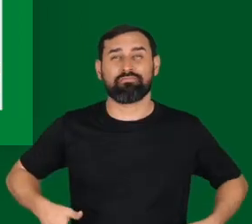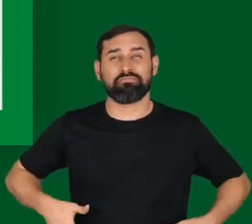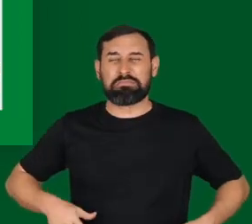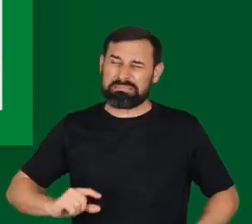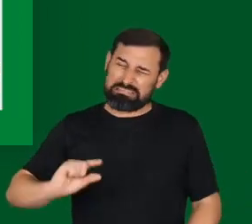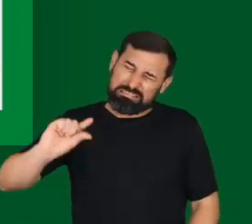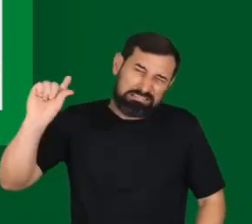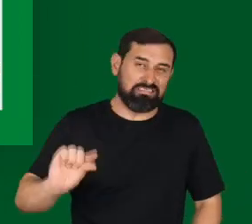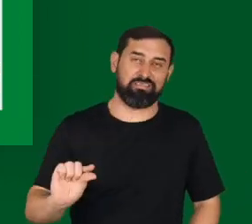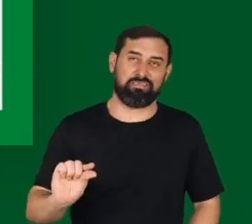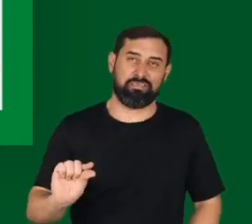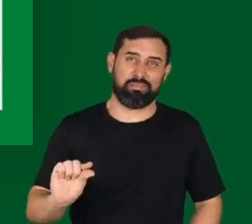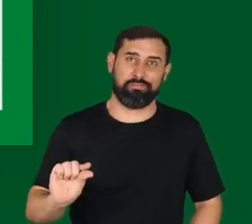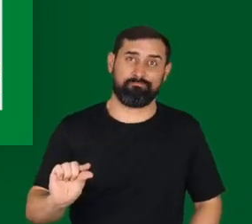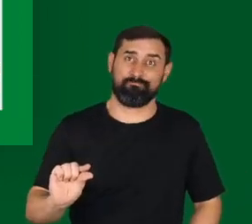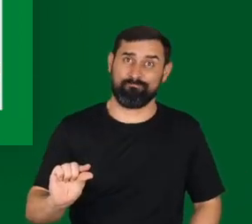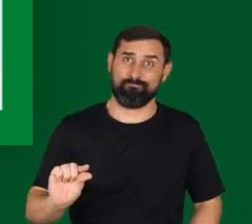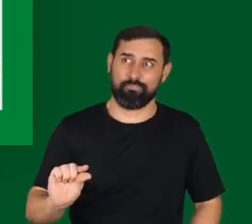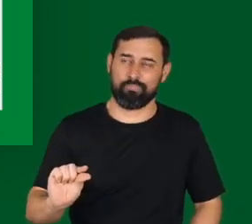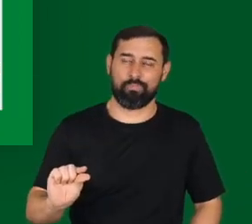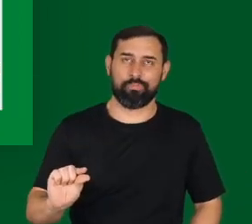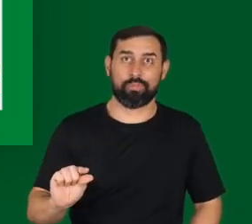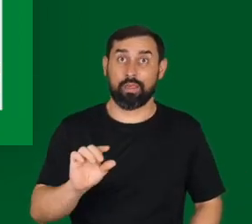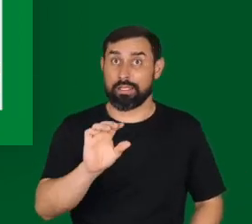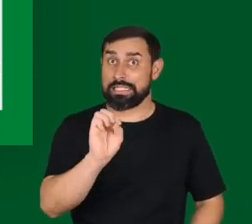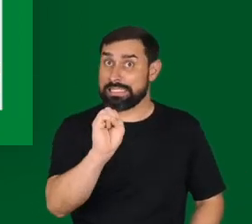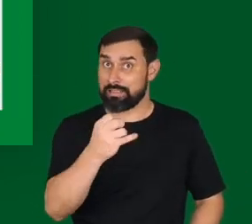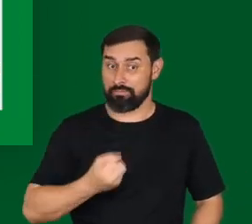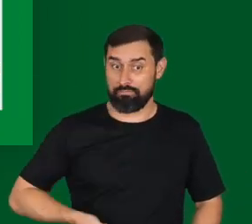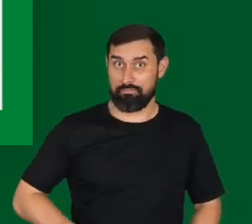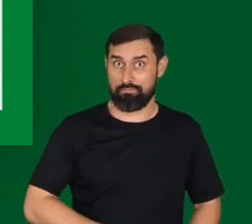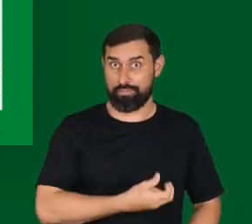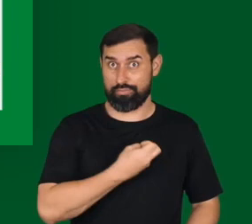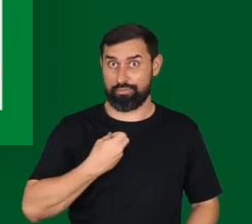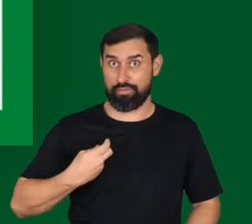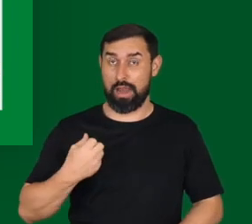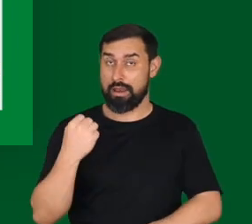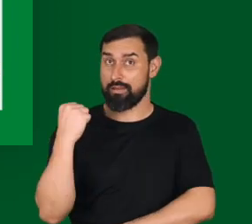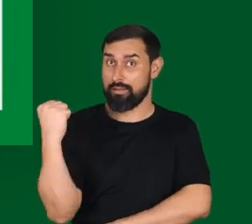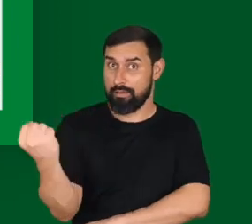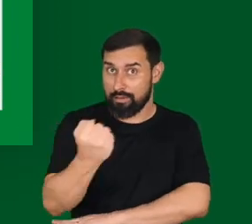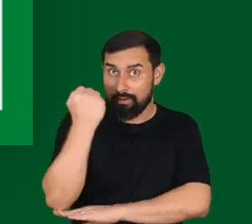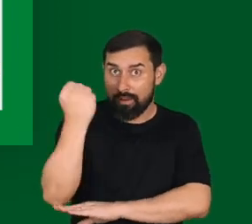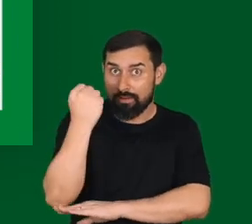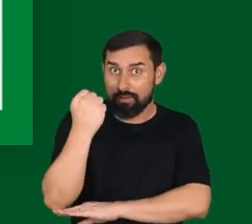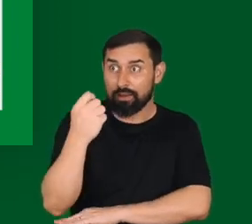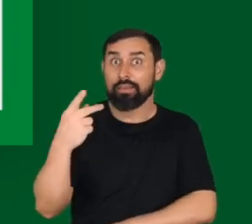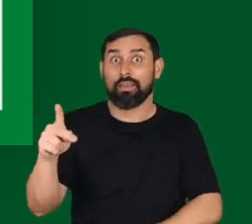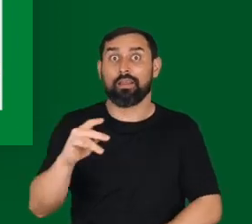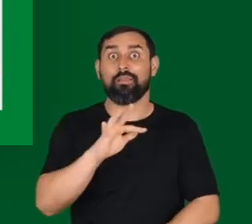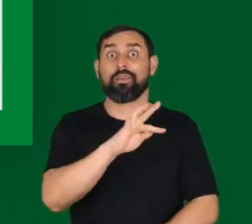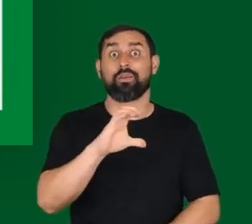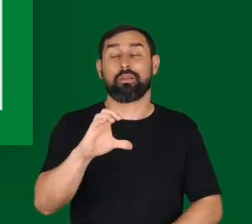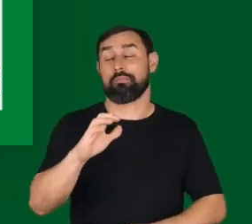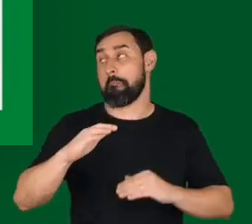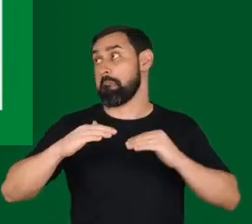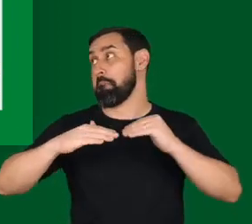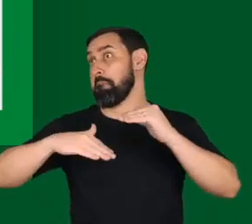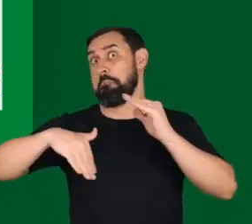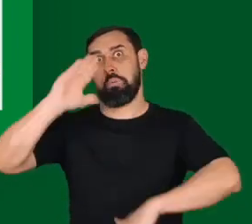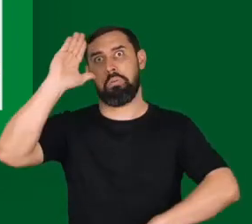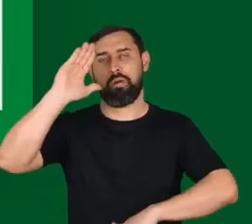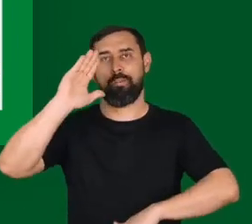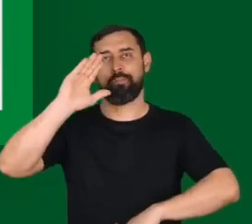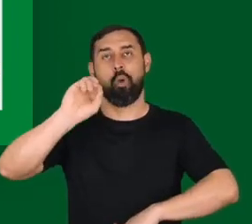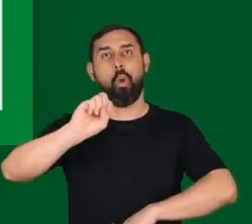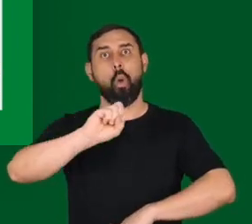prolongado e o débito urinário ele é mínimo. Quando eu tenho um sinal grave ali, de choque hipovolêmico, né? Então, a